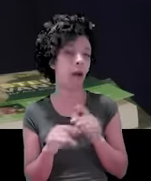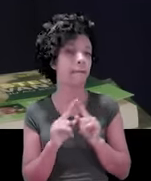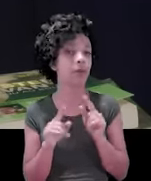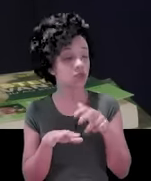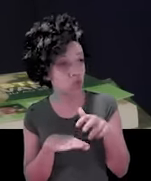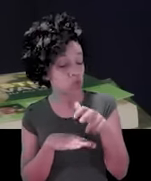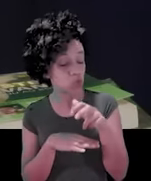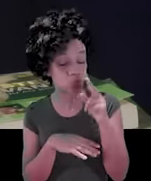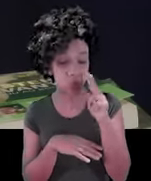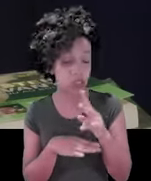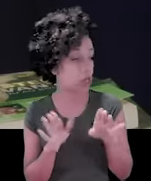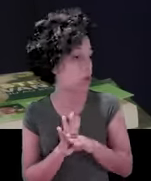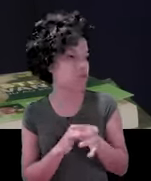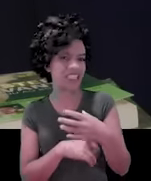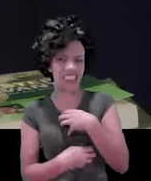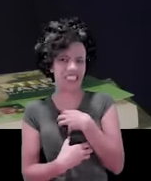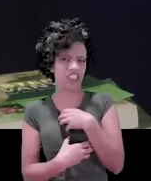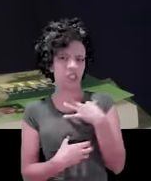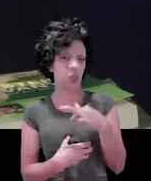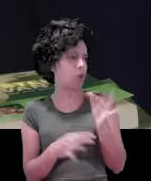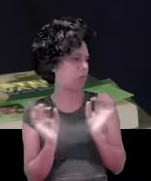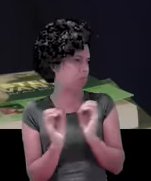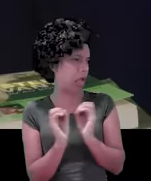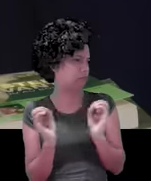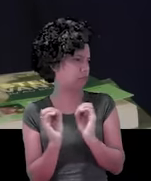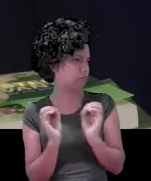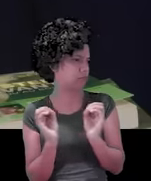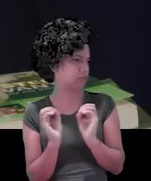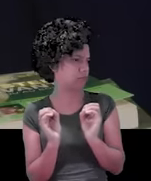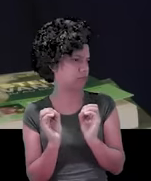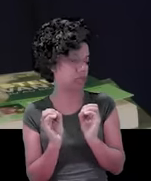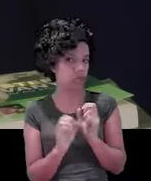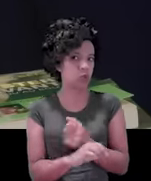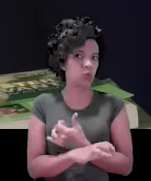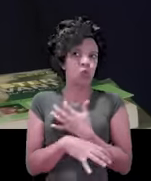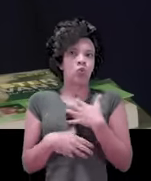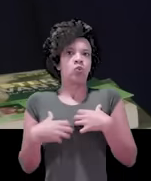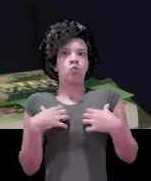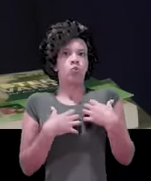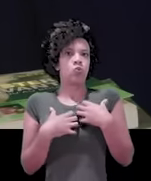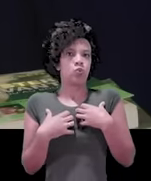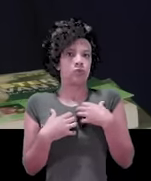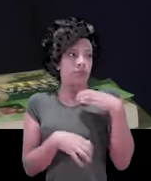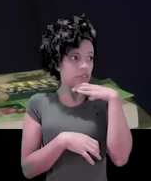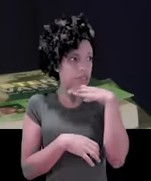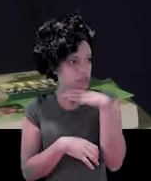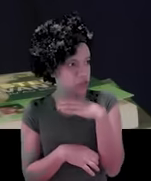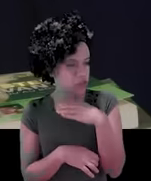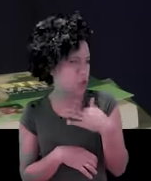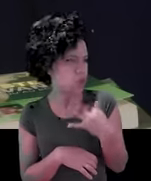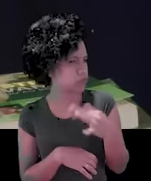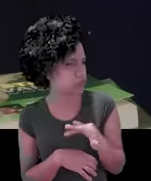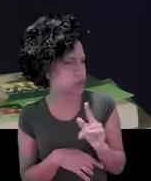subir cheguei lá em cima cara tem esse ponto eu tinha sentido dor o amor Adrenalina para quem eu não tinha sentido do